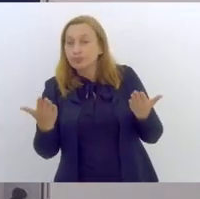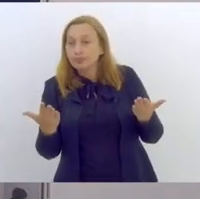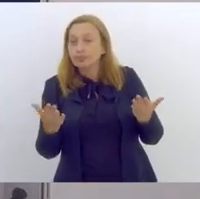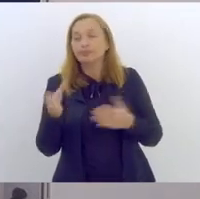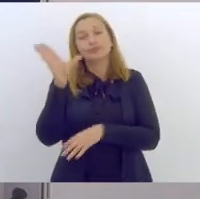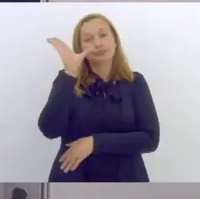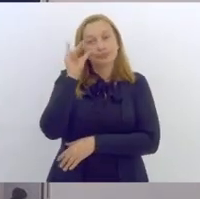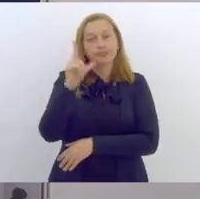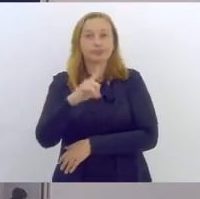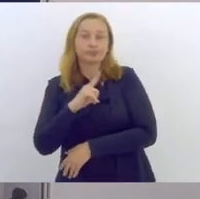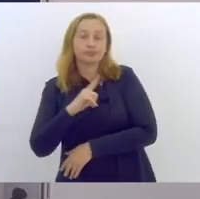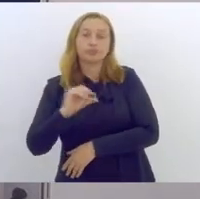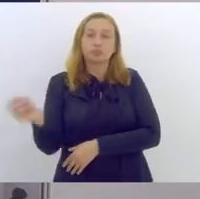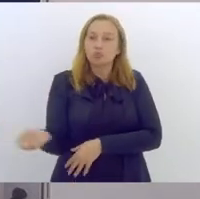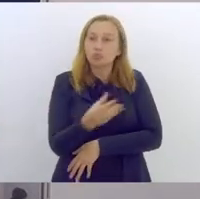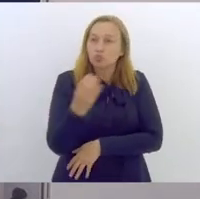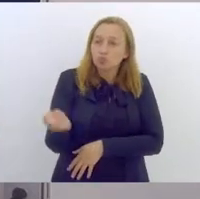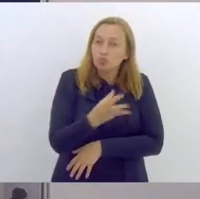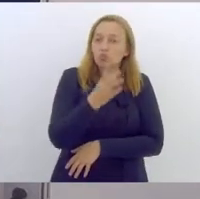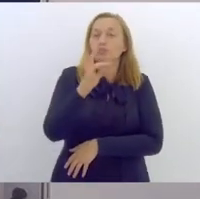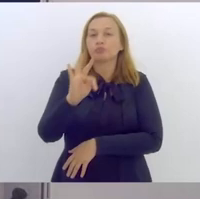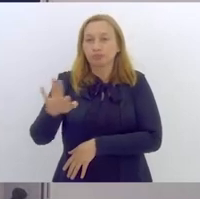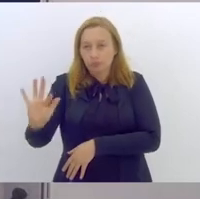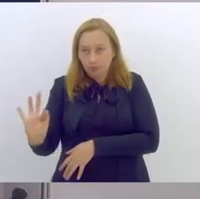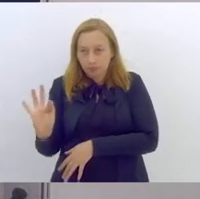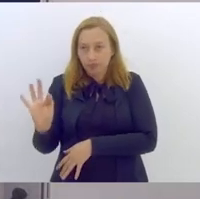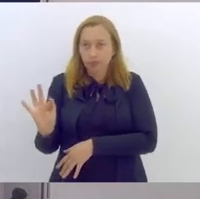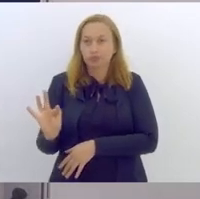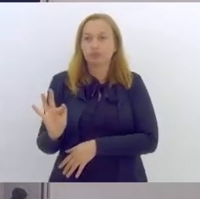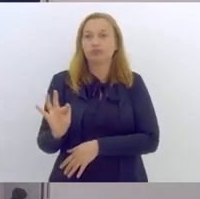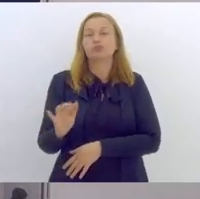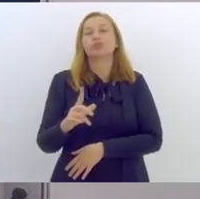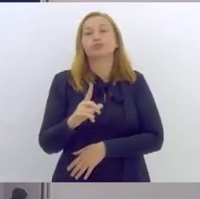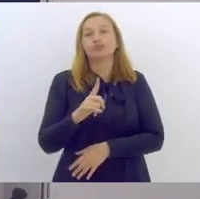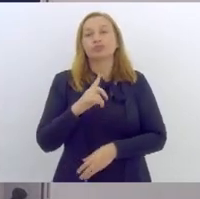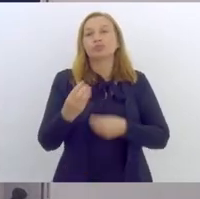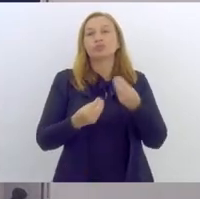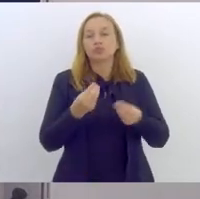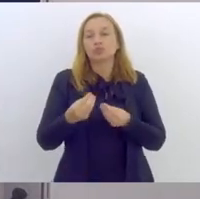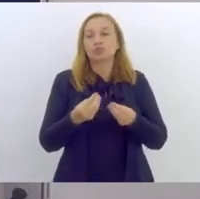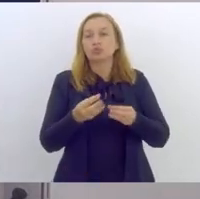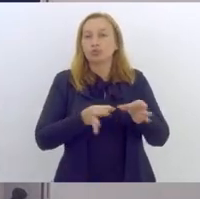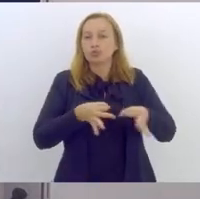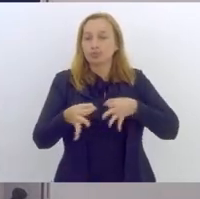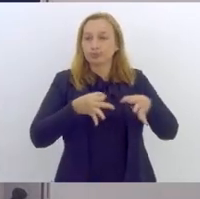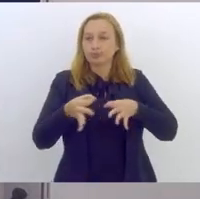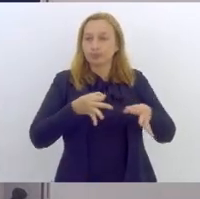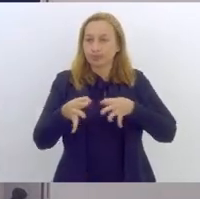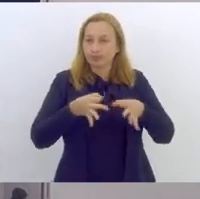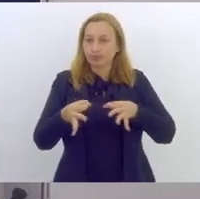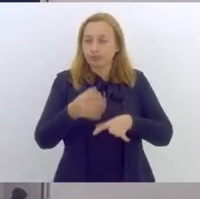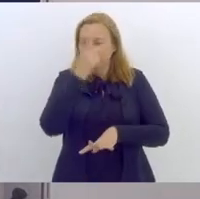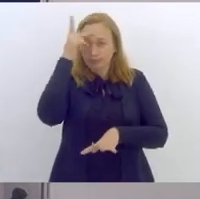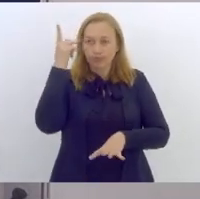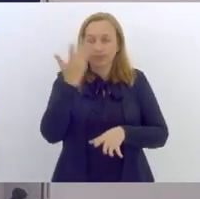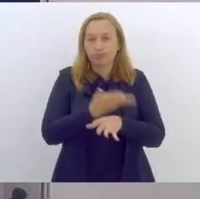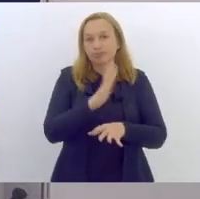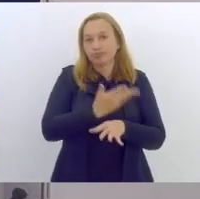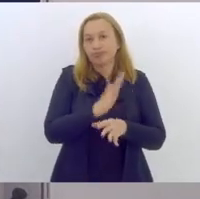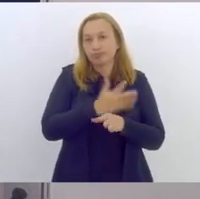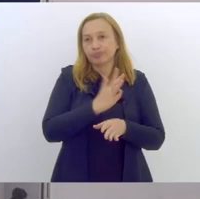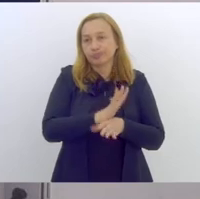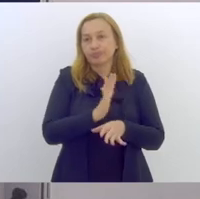há interesse de novos tafes e se tem condições de fazer um cronograma para isso para que as pessoas não fique assim treinando